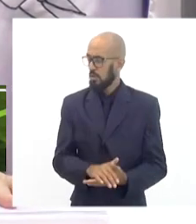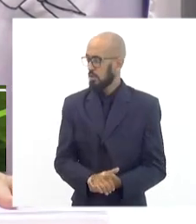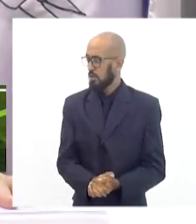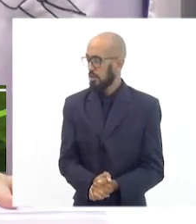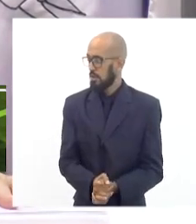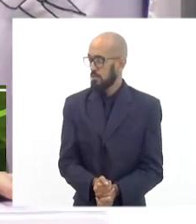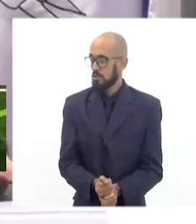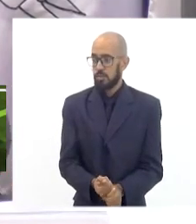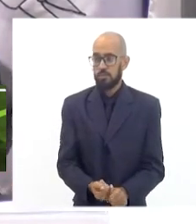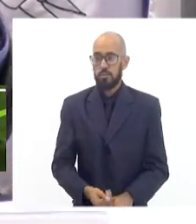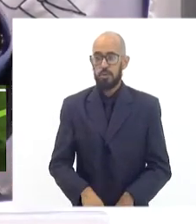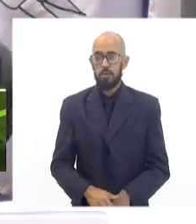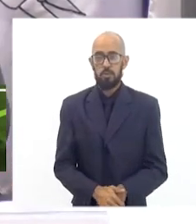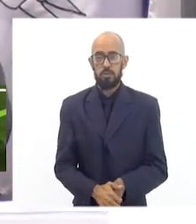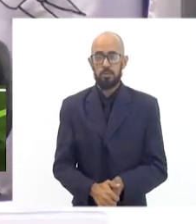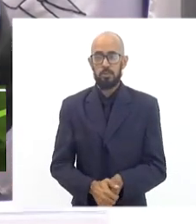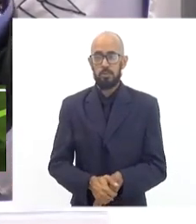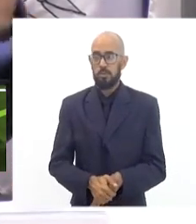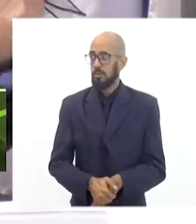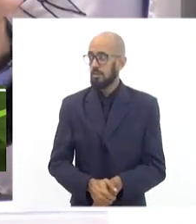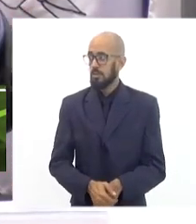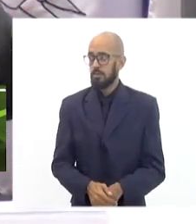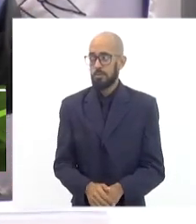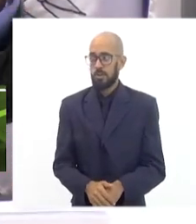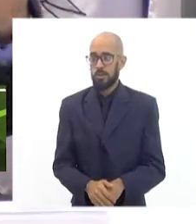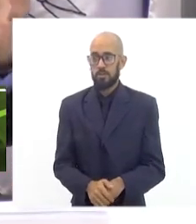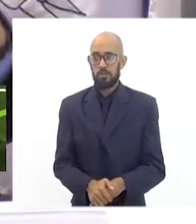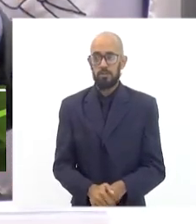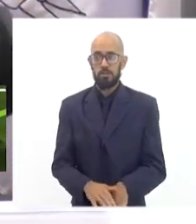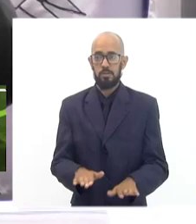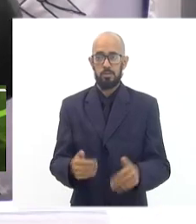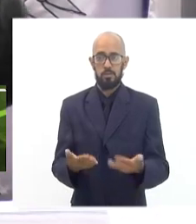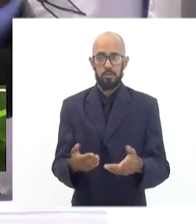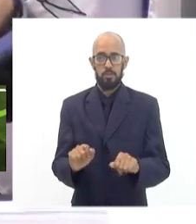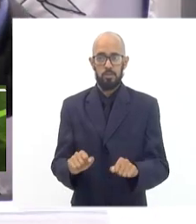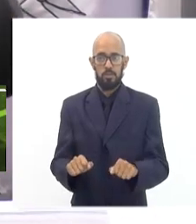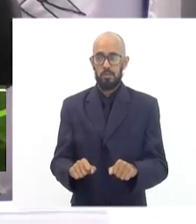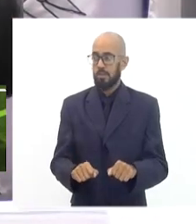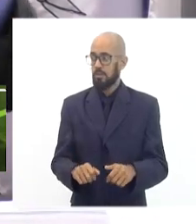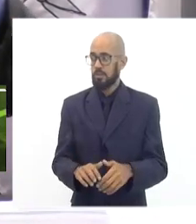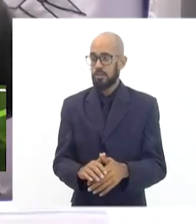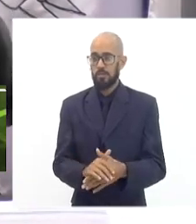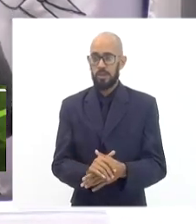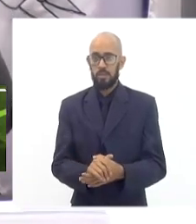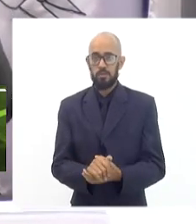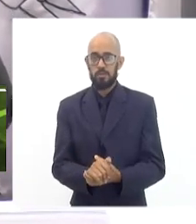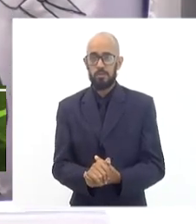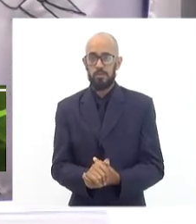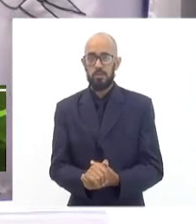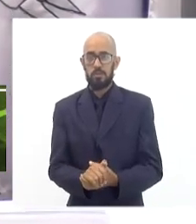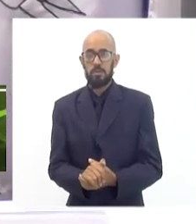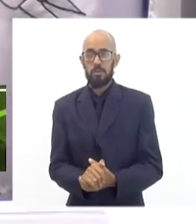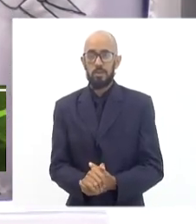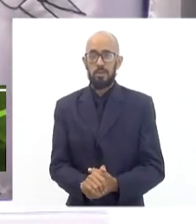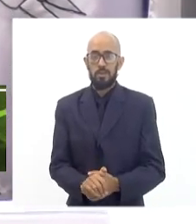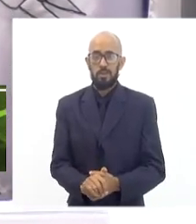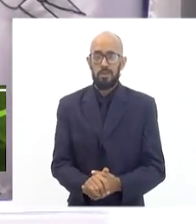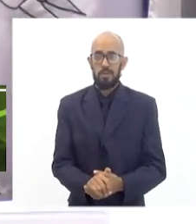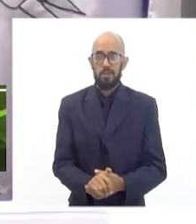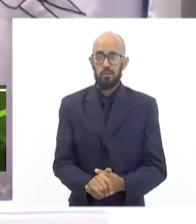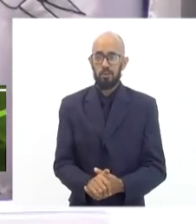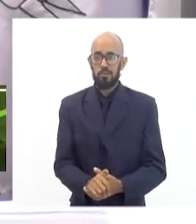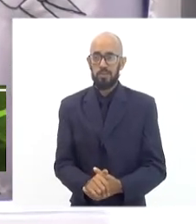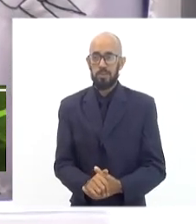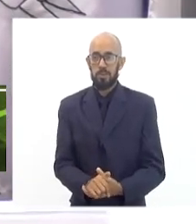senhora representante da cê acha deve procurar na questão evidentemente do concurso da estruturação é de certa